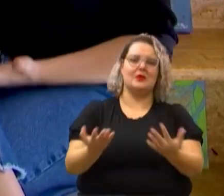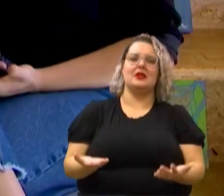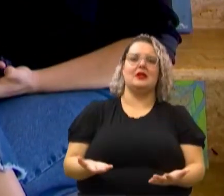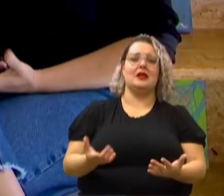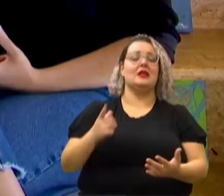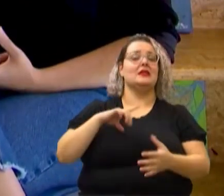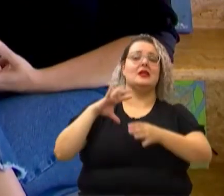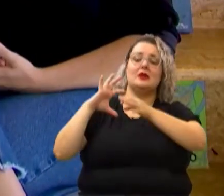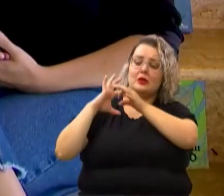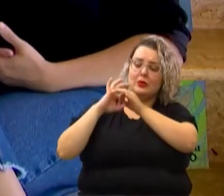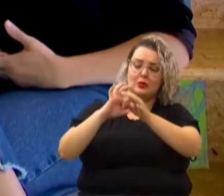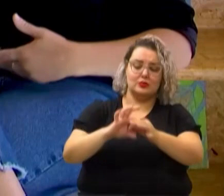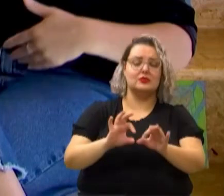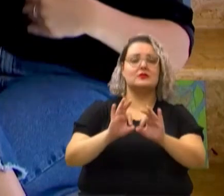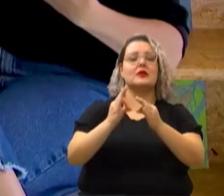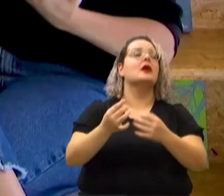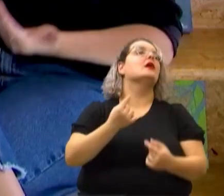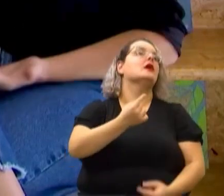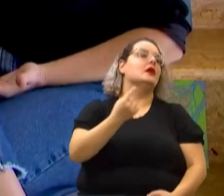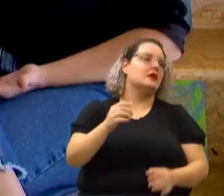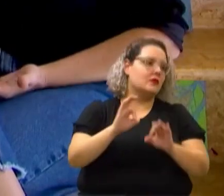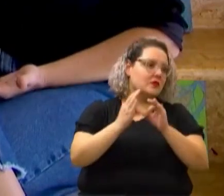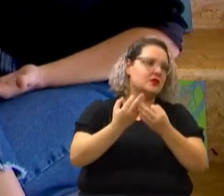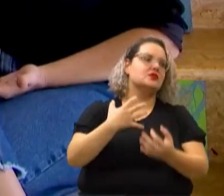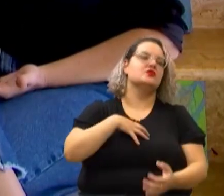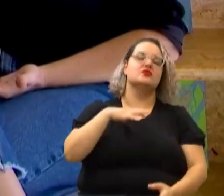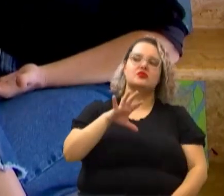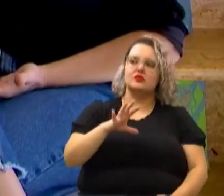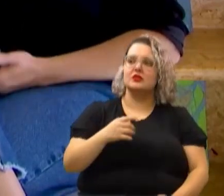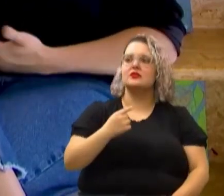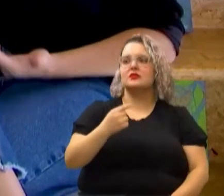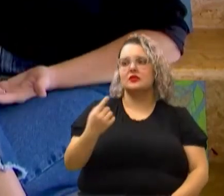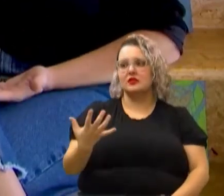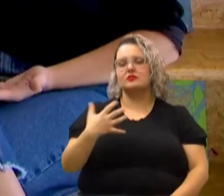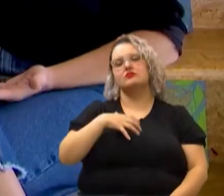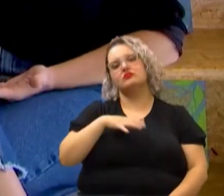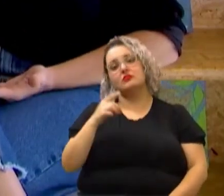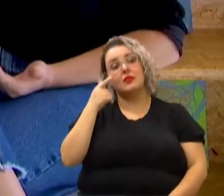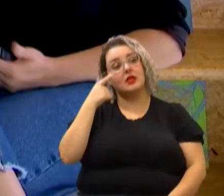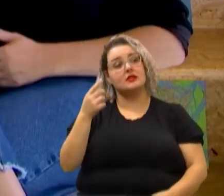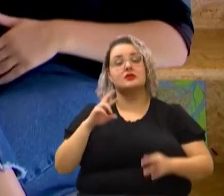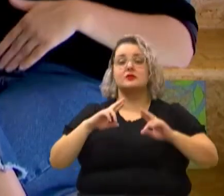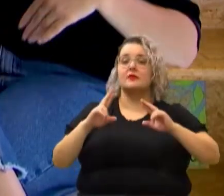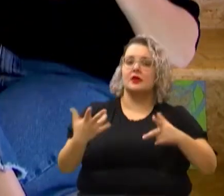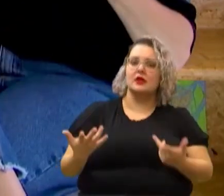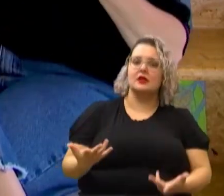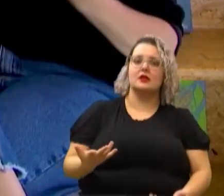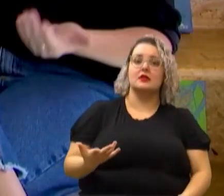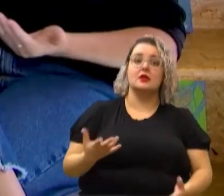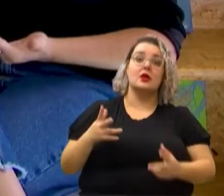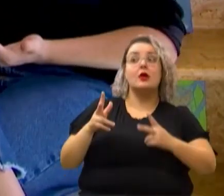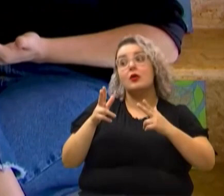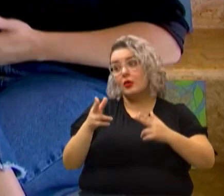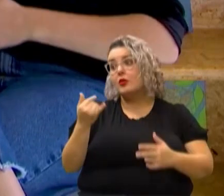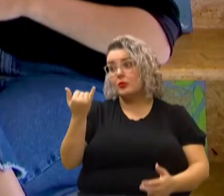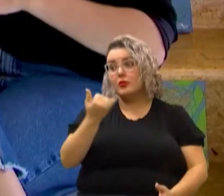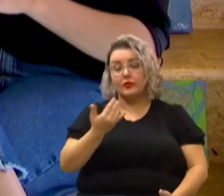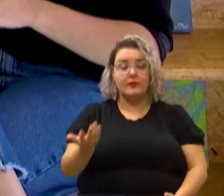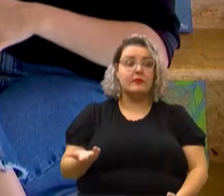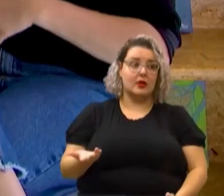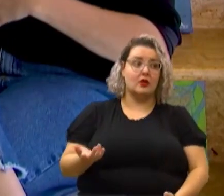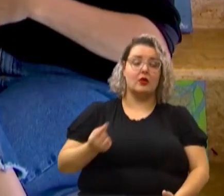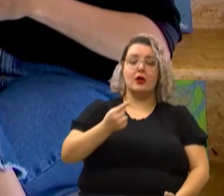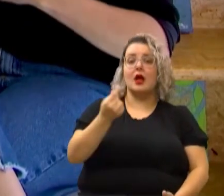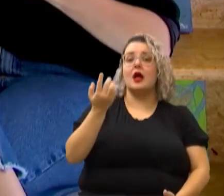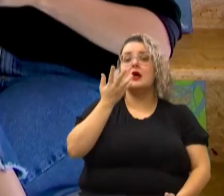existem contextos familiares e cada família de um jeito tenso de uma maneira E como você falou né